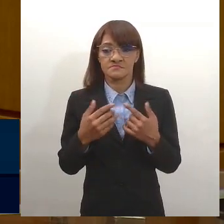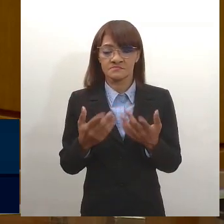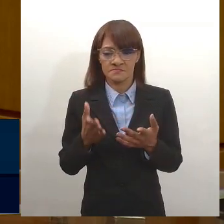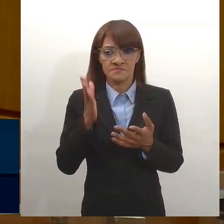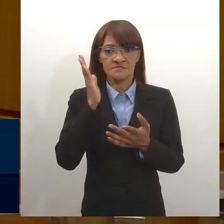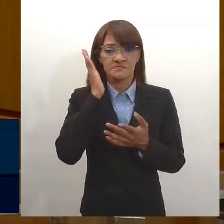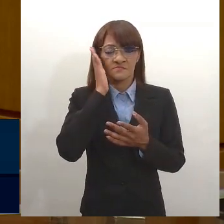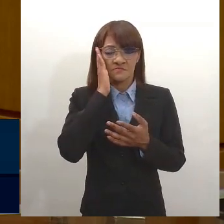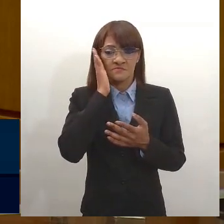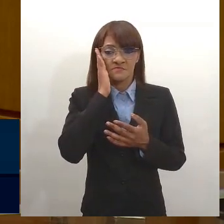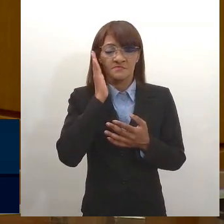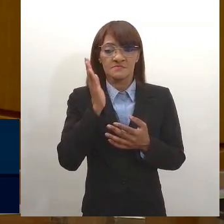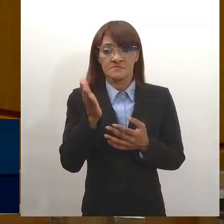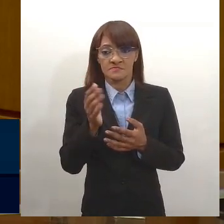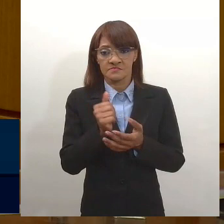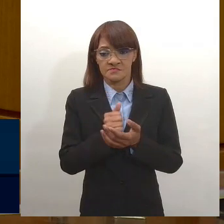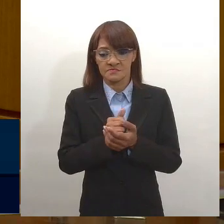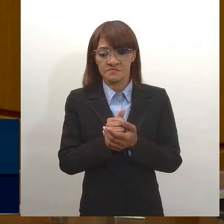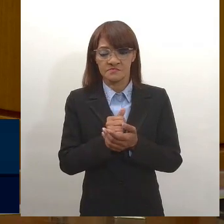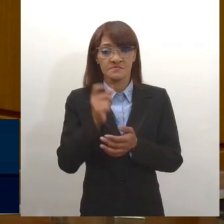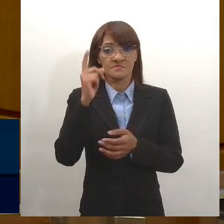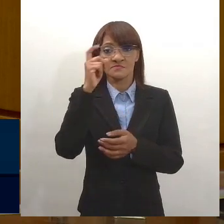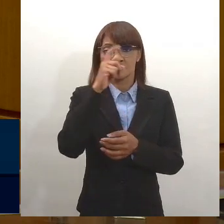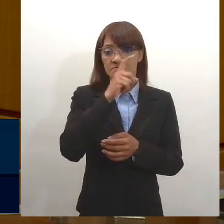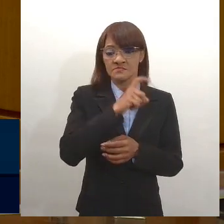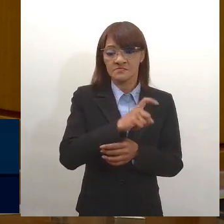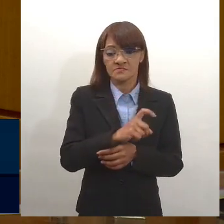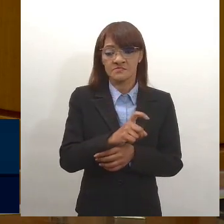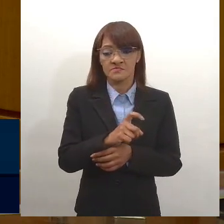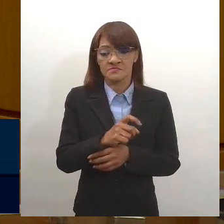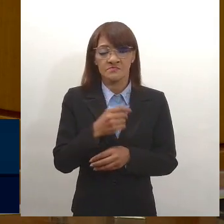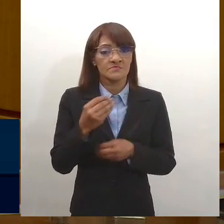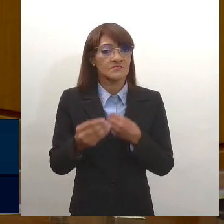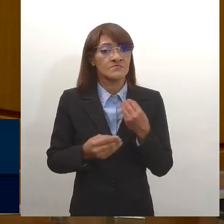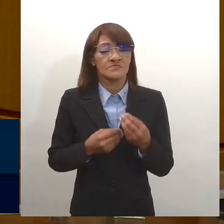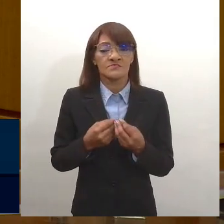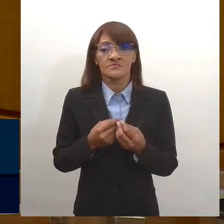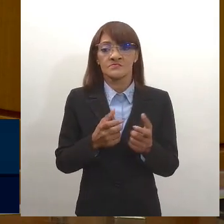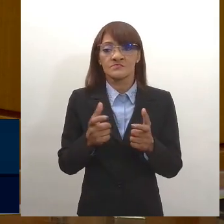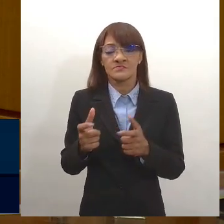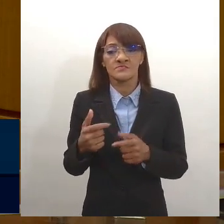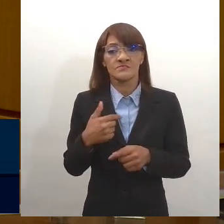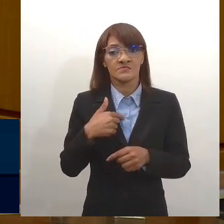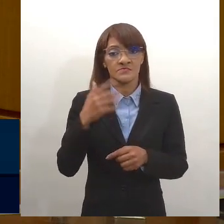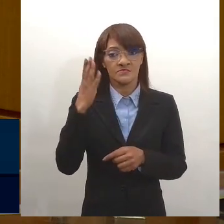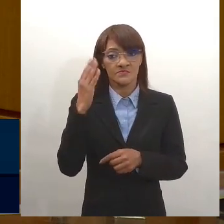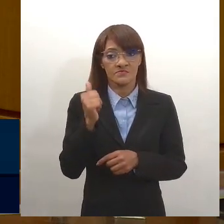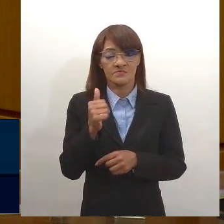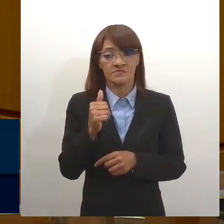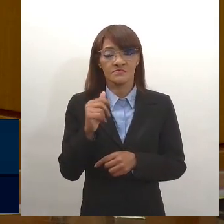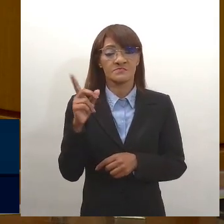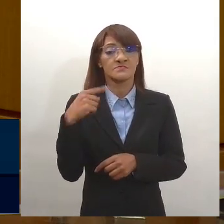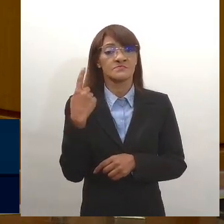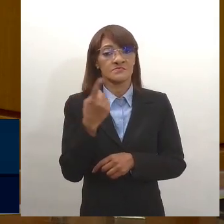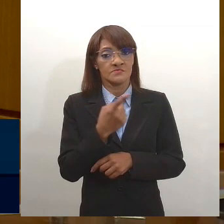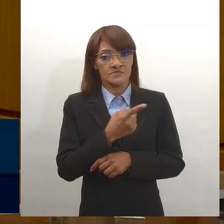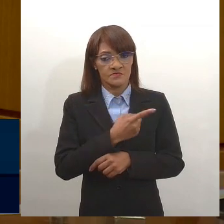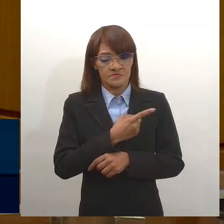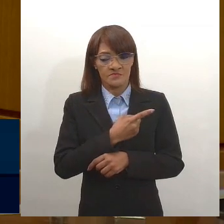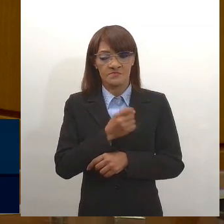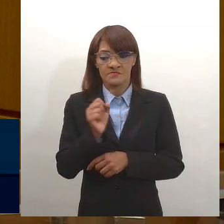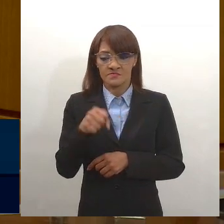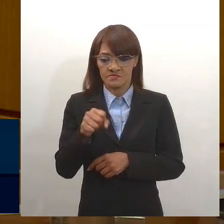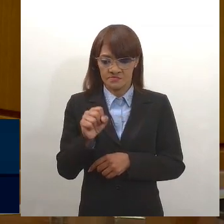dificuldade em outras regiões do estado, a gente sabe disso, e eu sei que todos nós vamos convergir, ou aliás, já